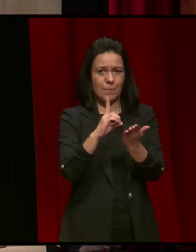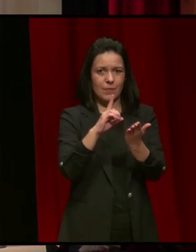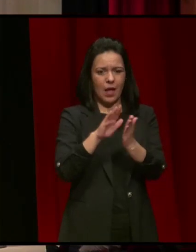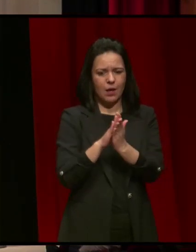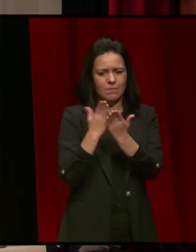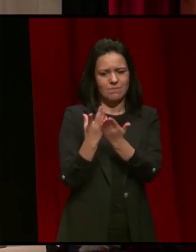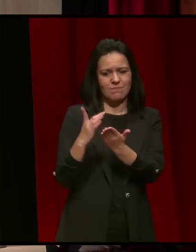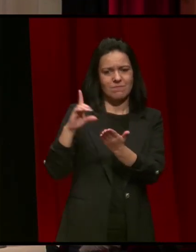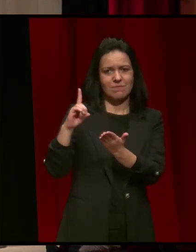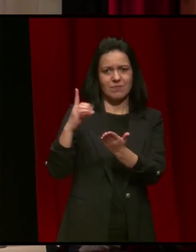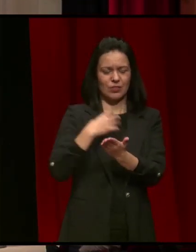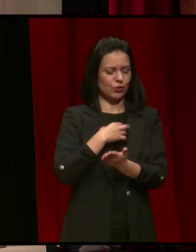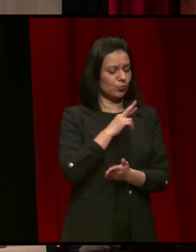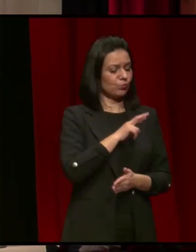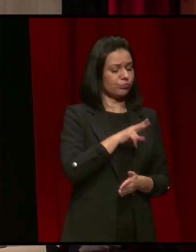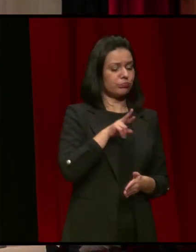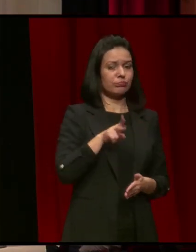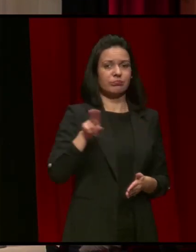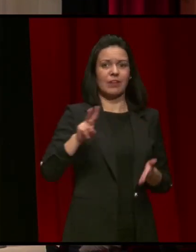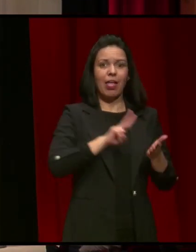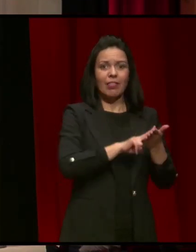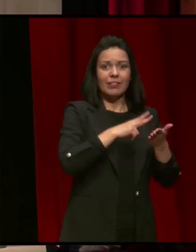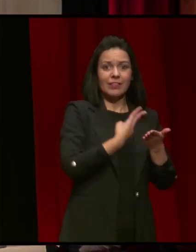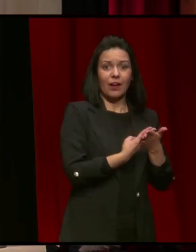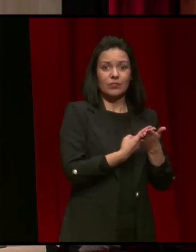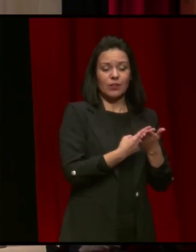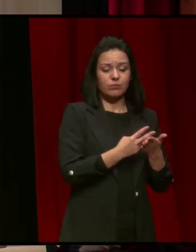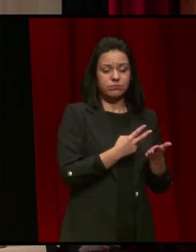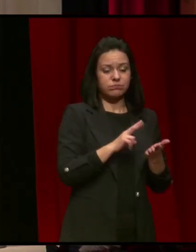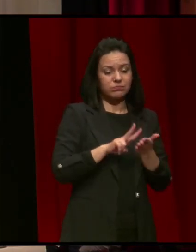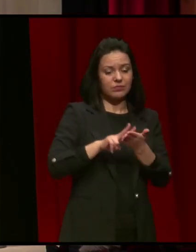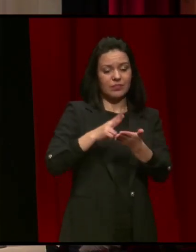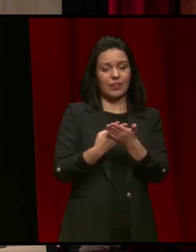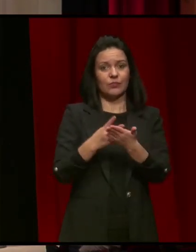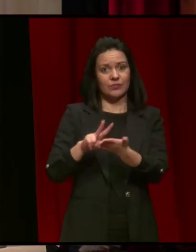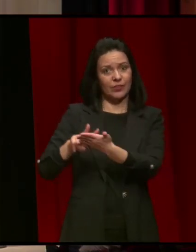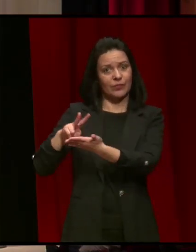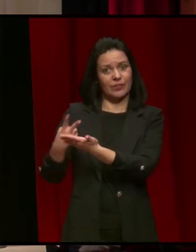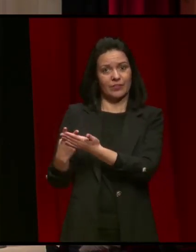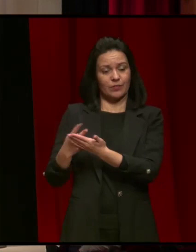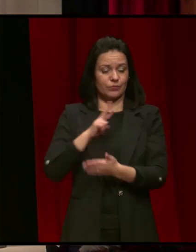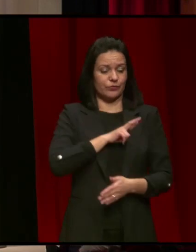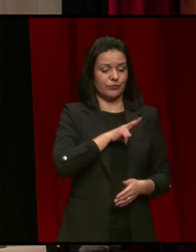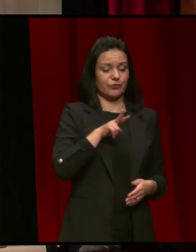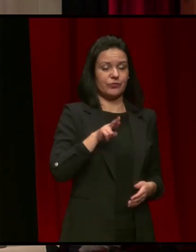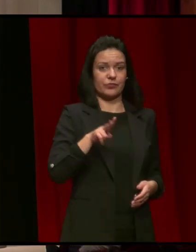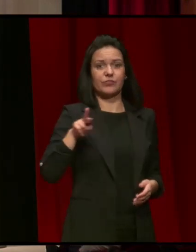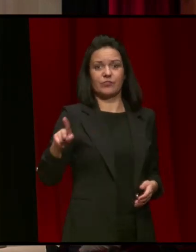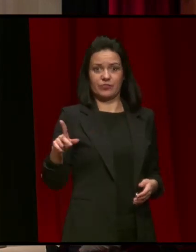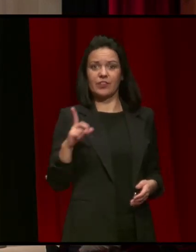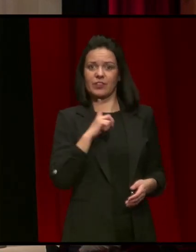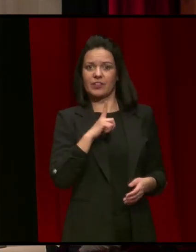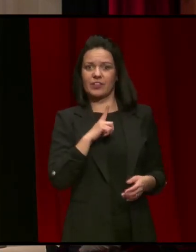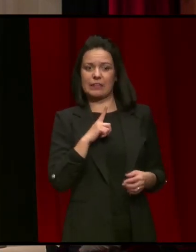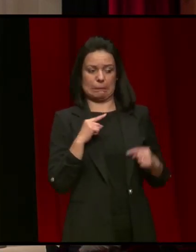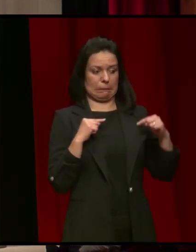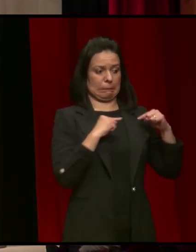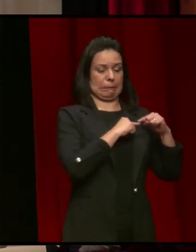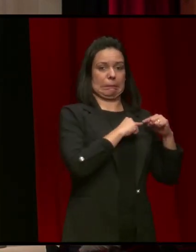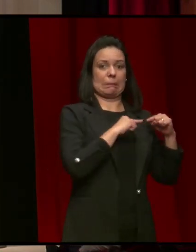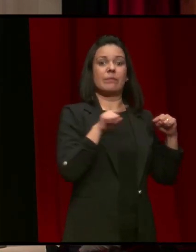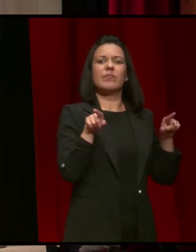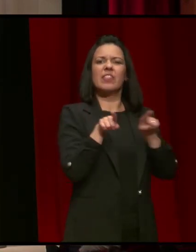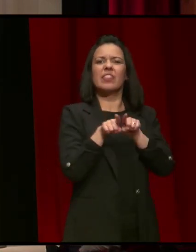traduções que são, assim, muito acuradas em relação ao texto original, grego ou hebraico, ou um pouquinho do aramaico. O